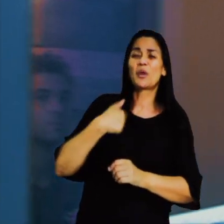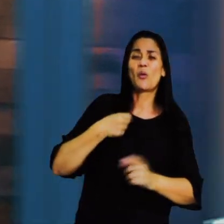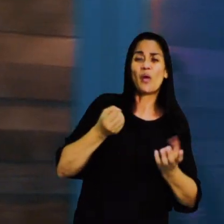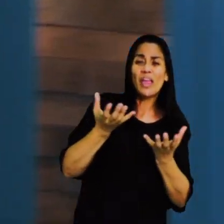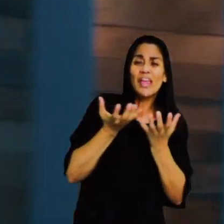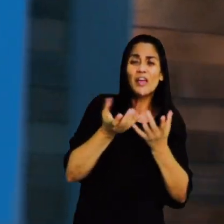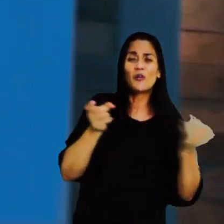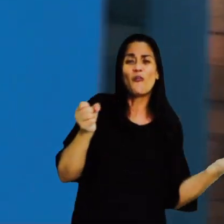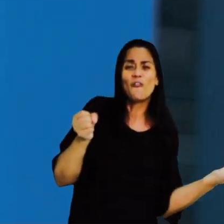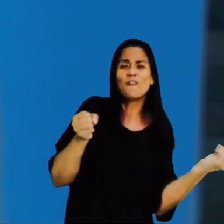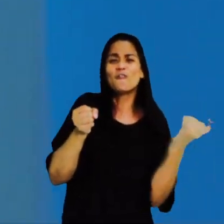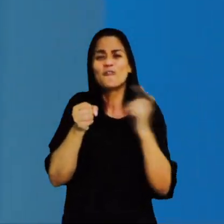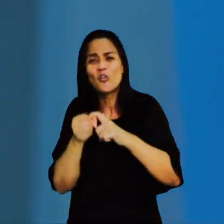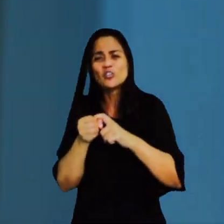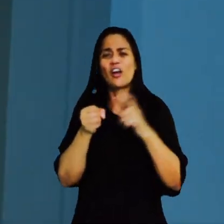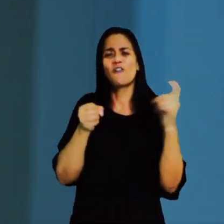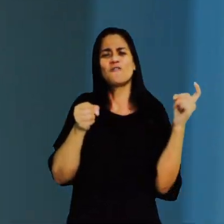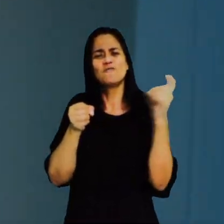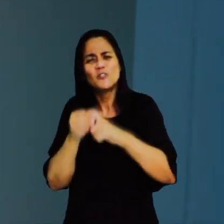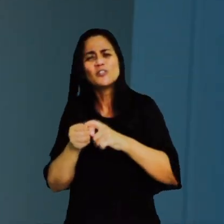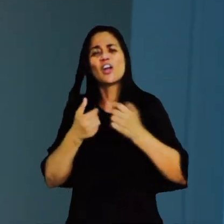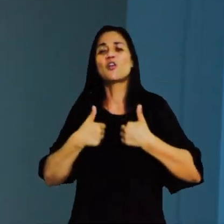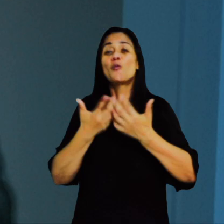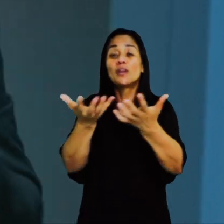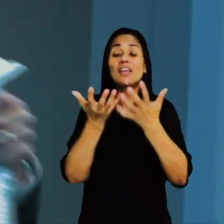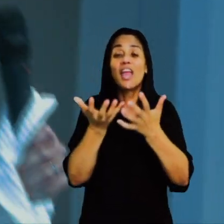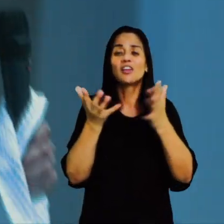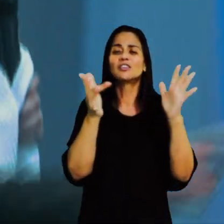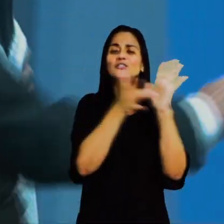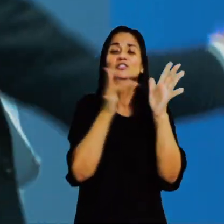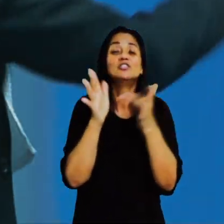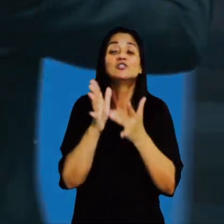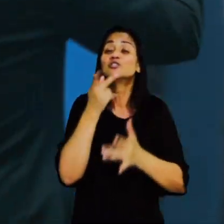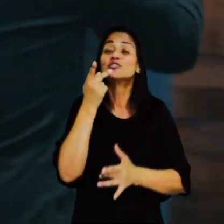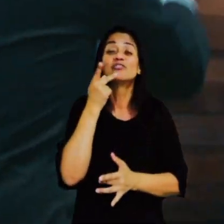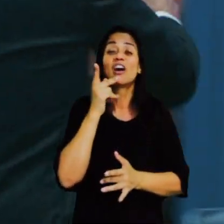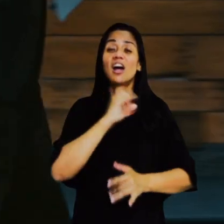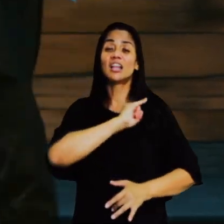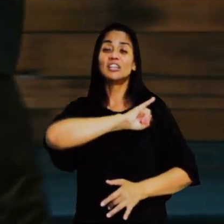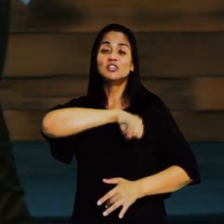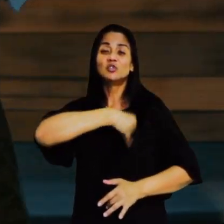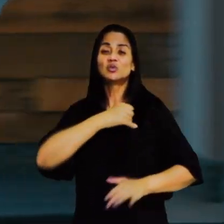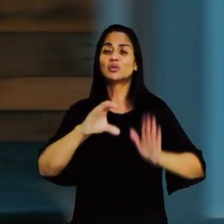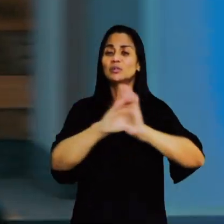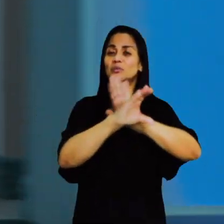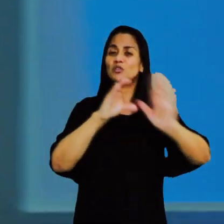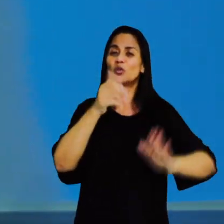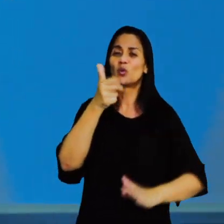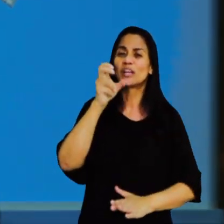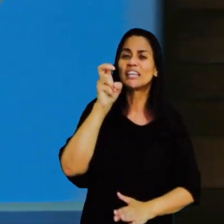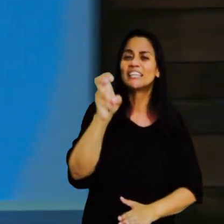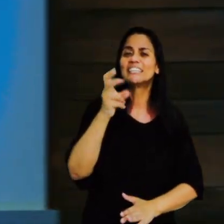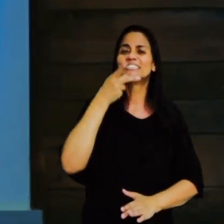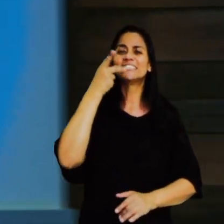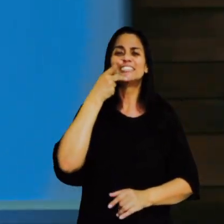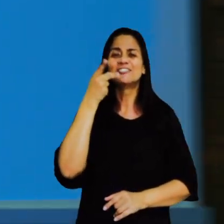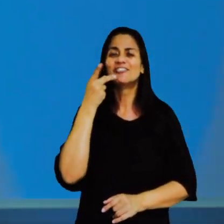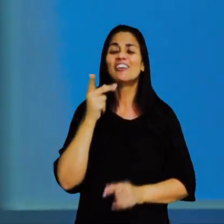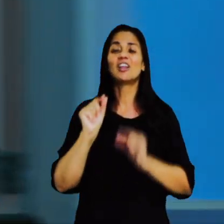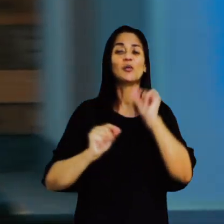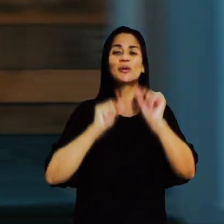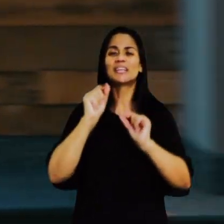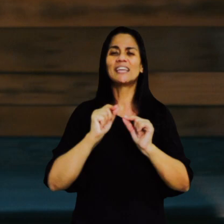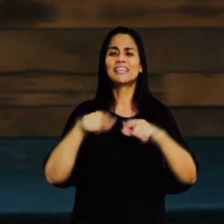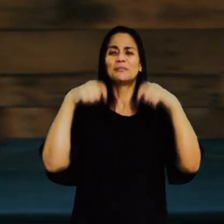fui gerado. Por isso que Jesus Cristo em João capítulo 15 falou da videira, falou da vara e falou do lavrador,